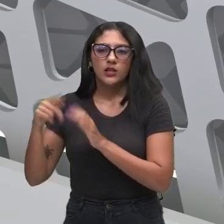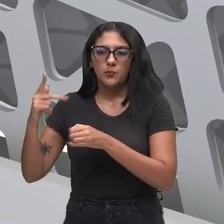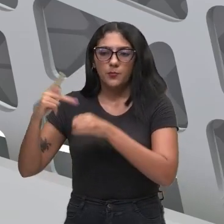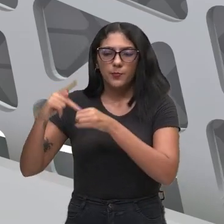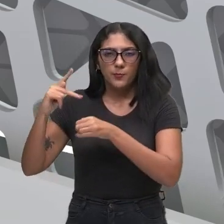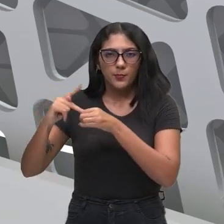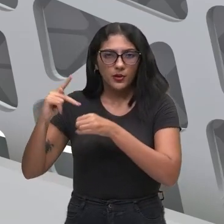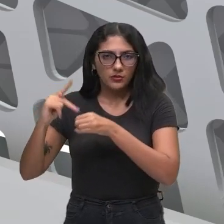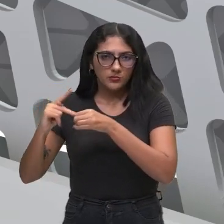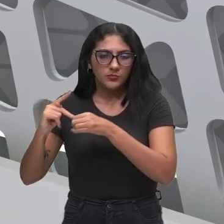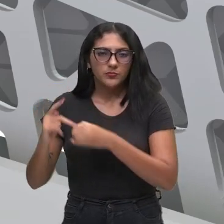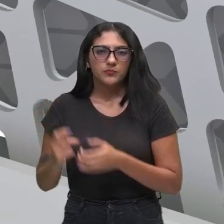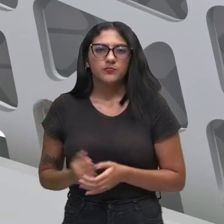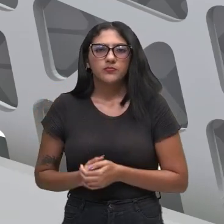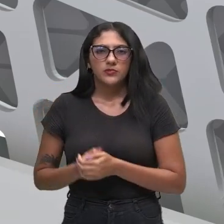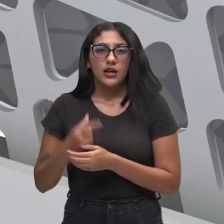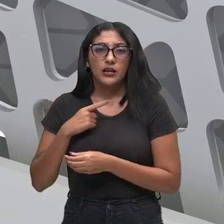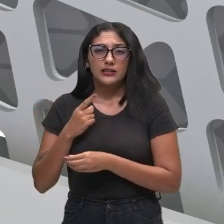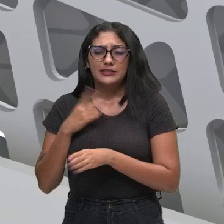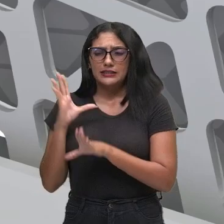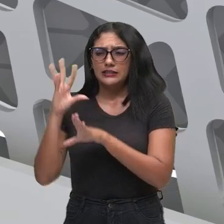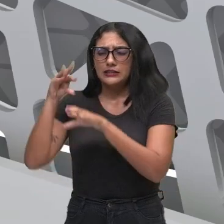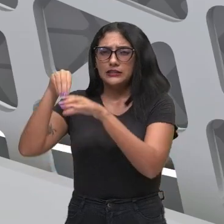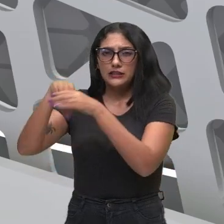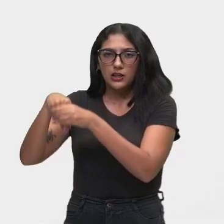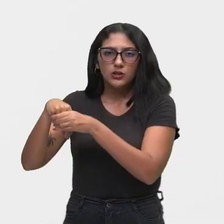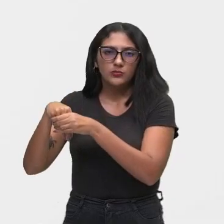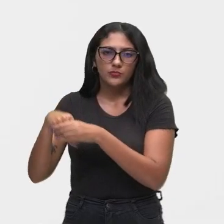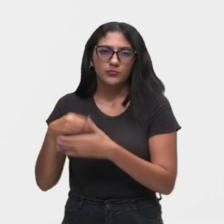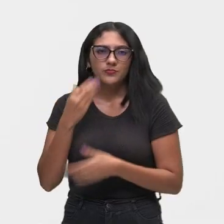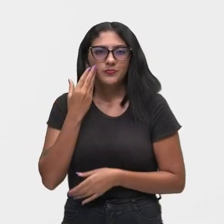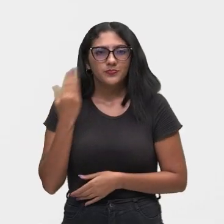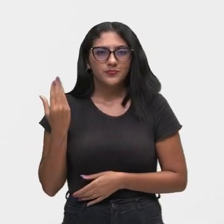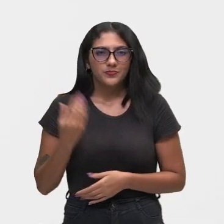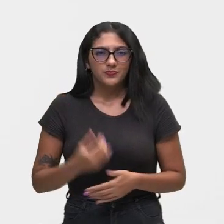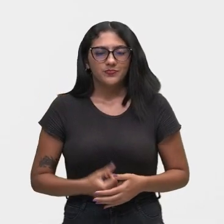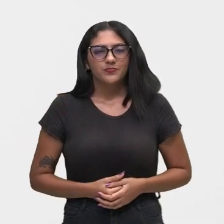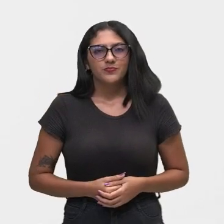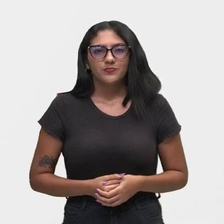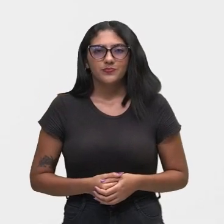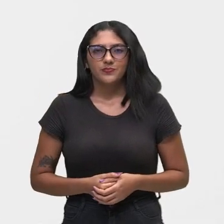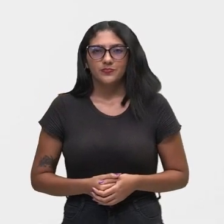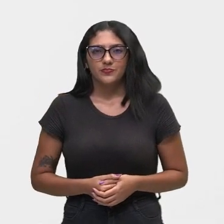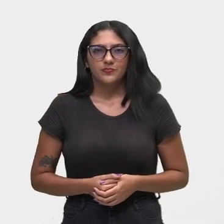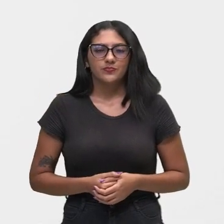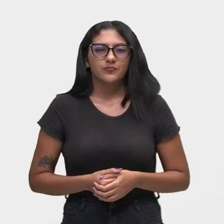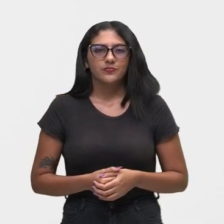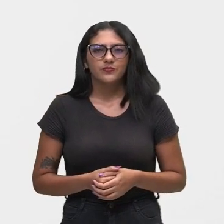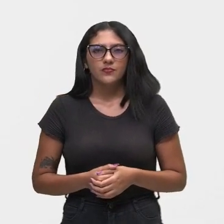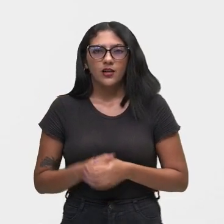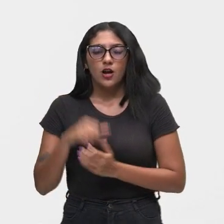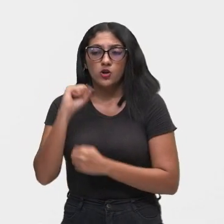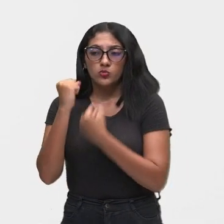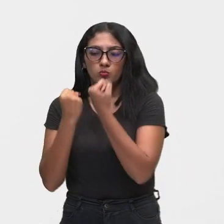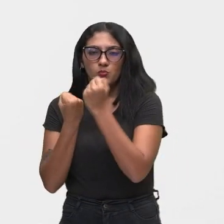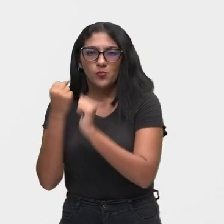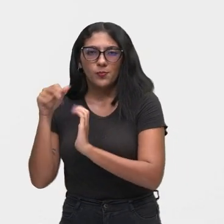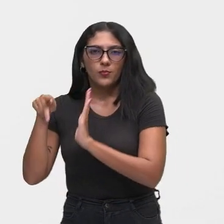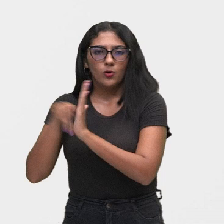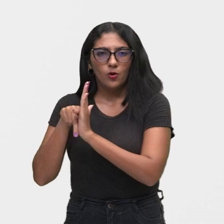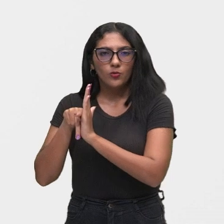combustão, sendo interna. Vejam aí, né, essas máquinas térmicas